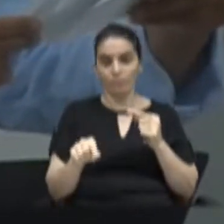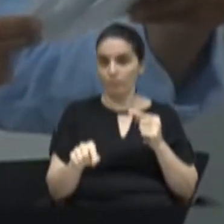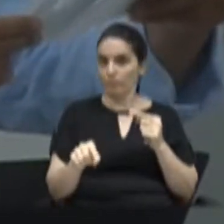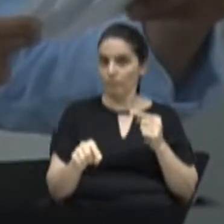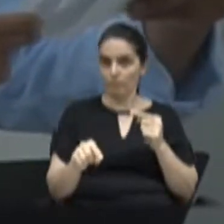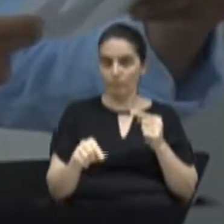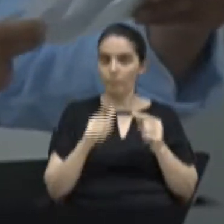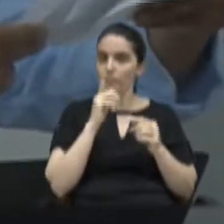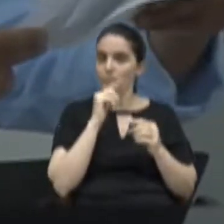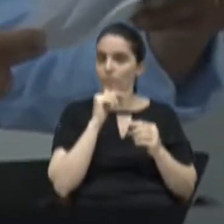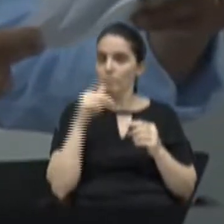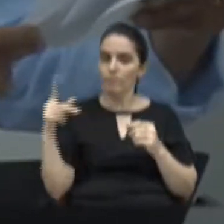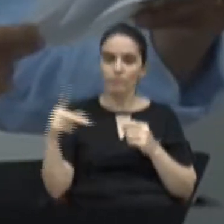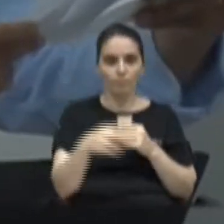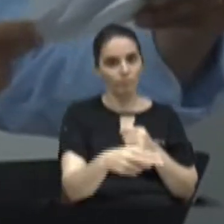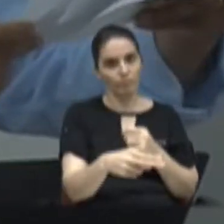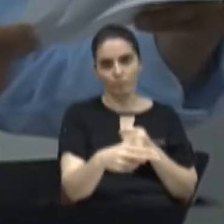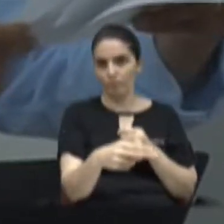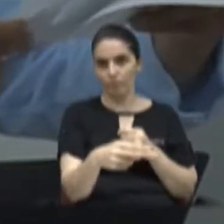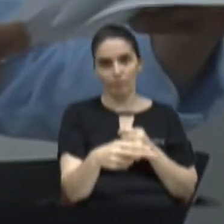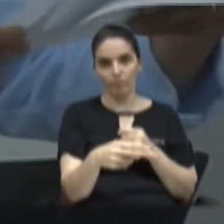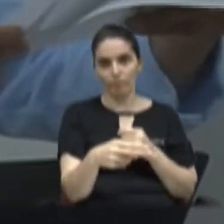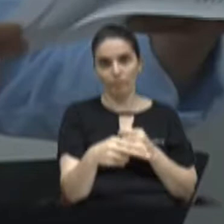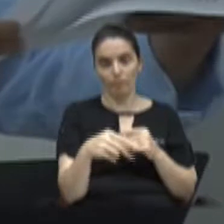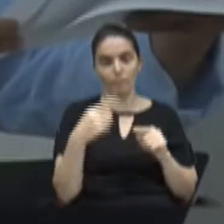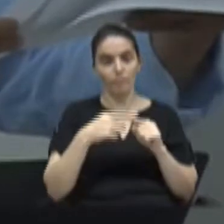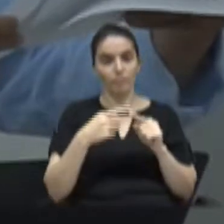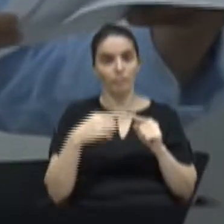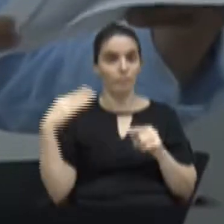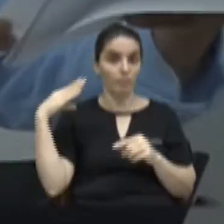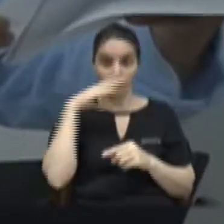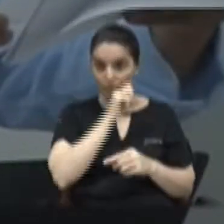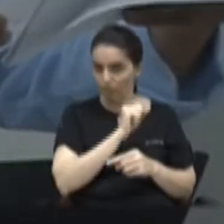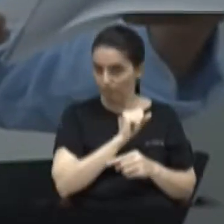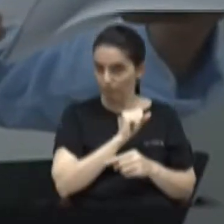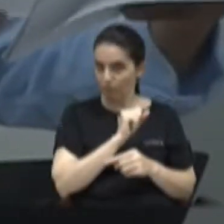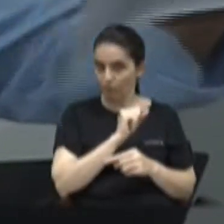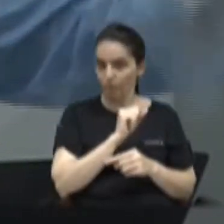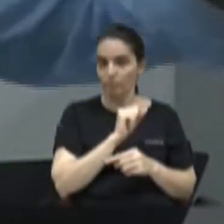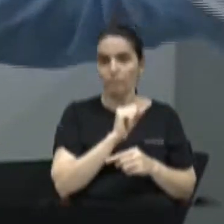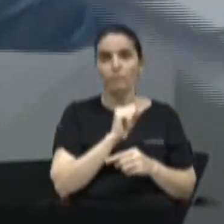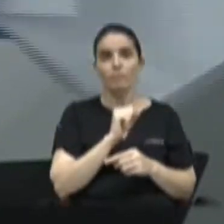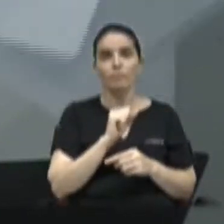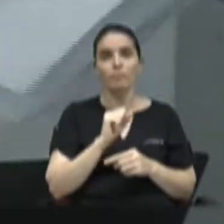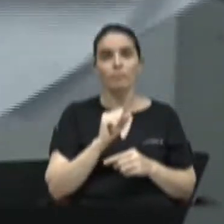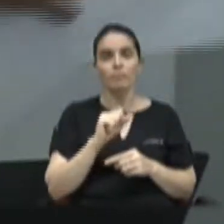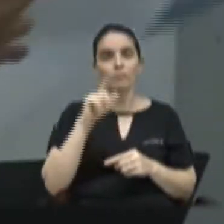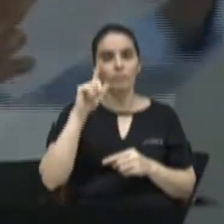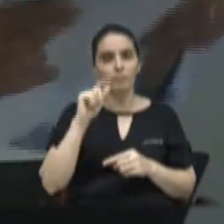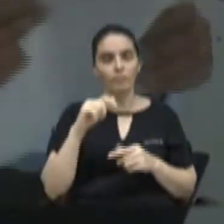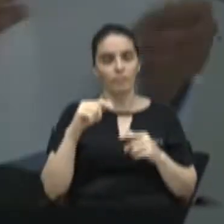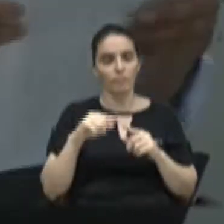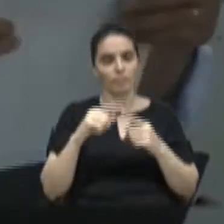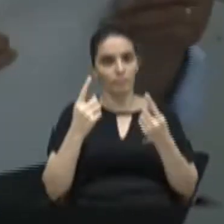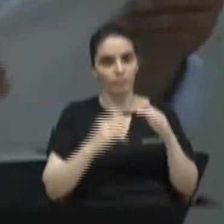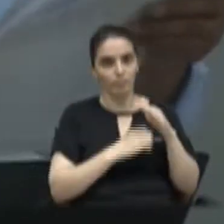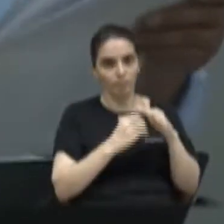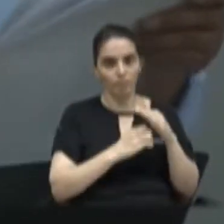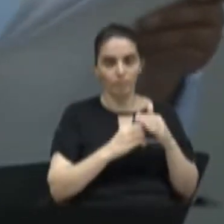a sua interrupção em situação de emergência após prévio aviso quando?